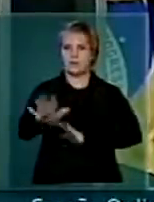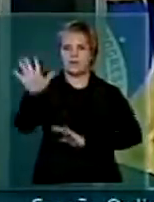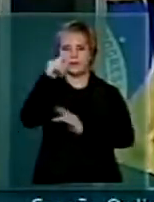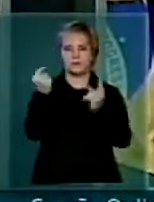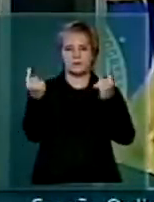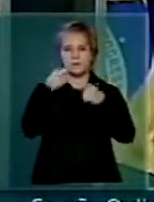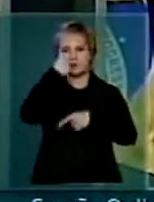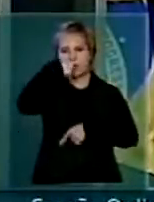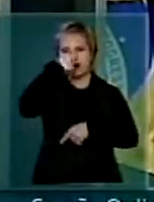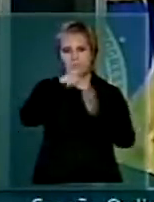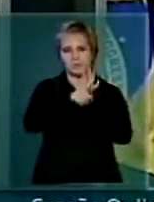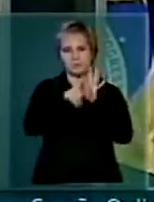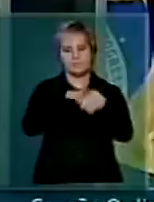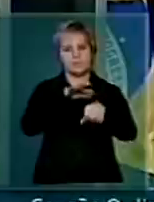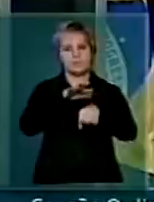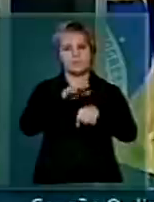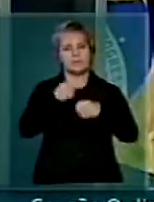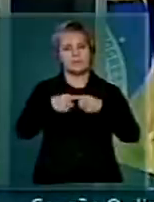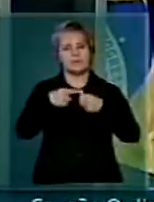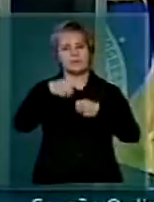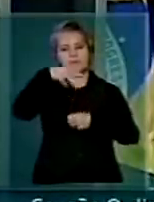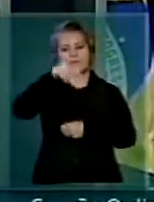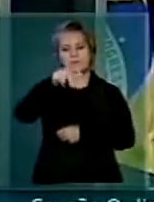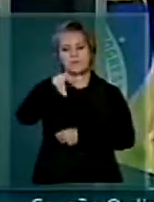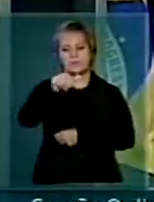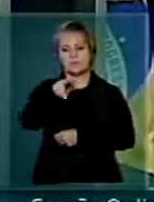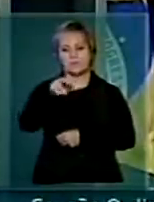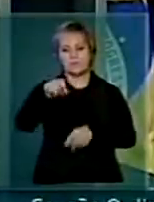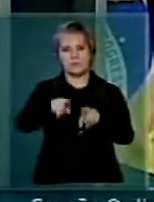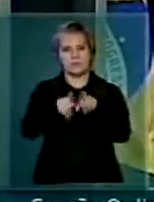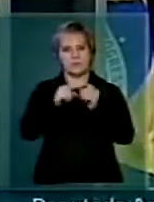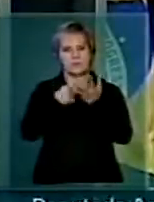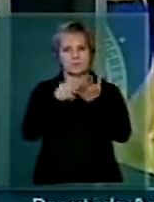em Manaus. A campanha contra a gripe